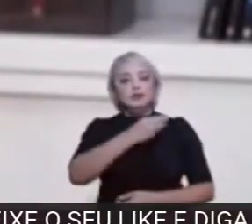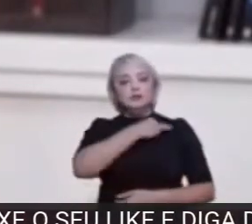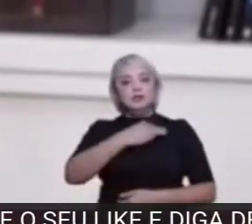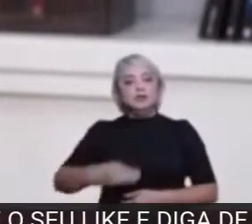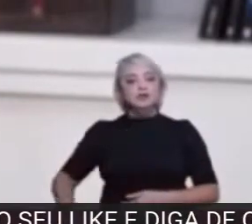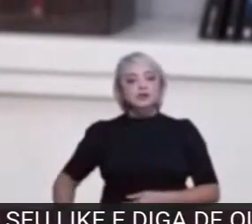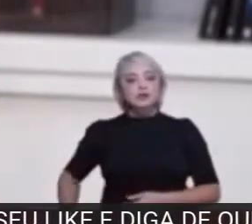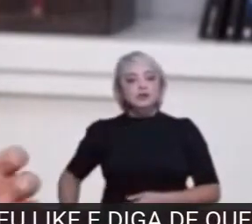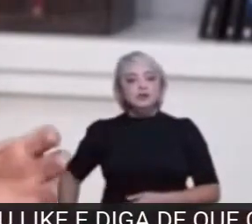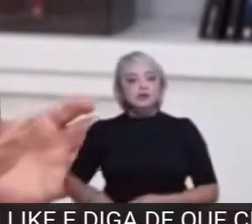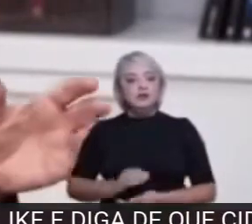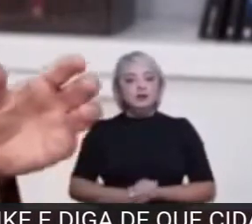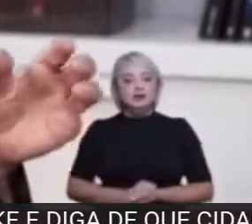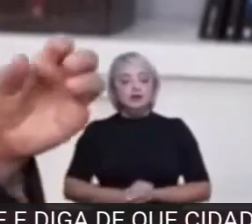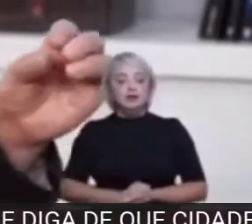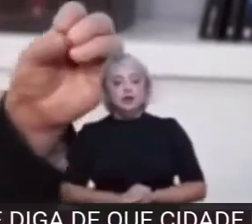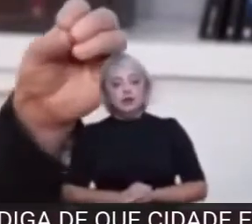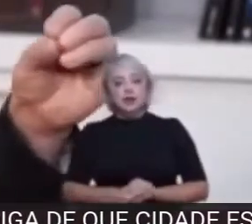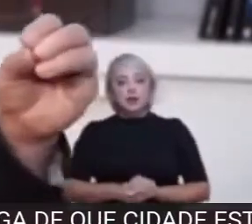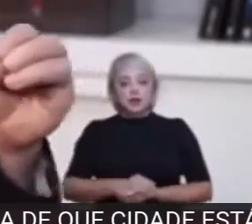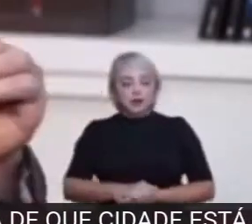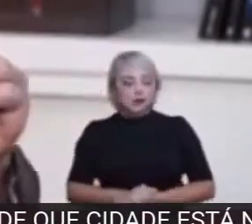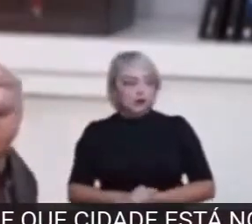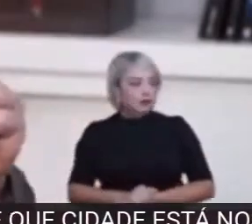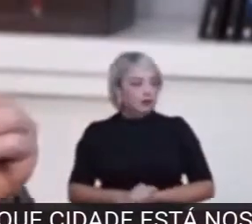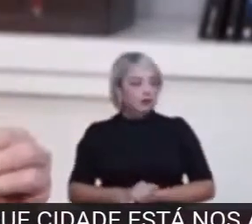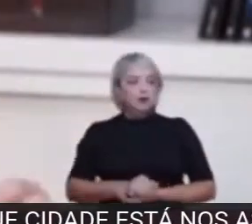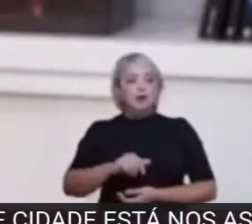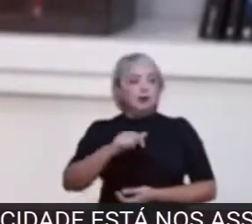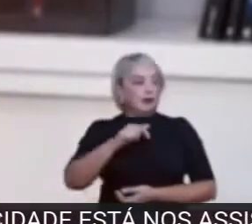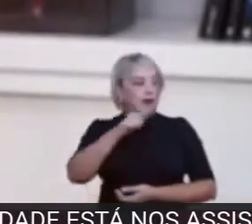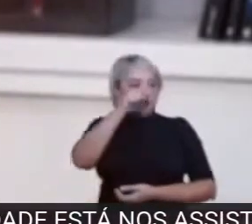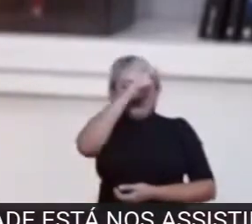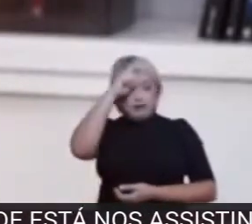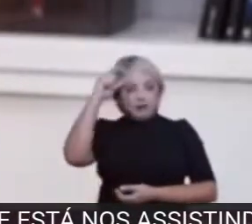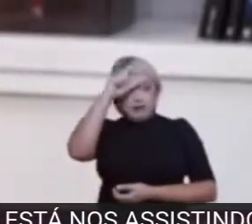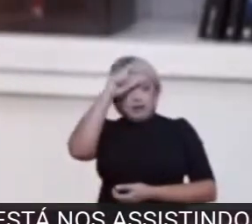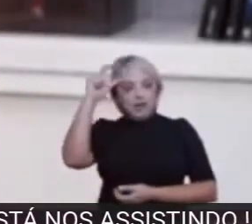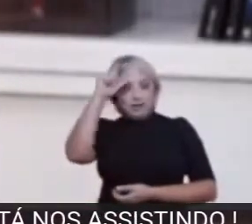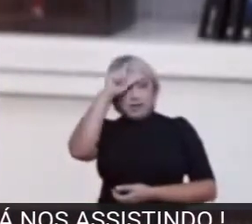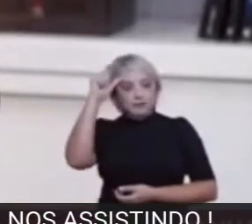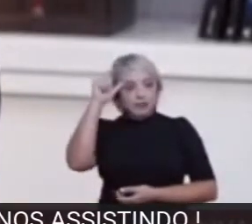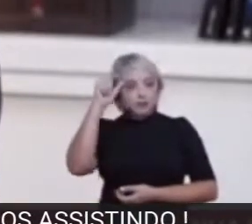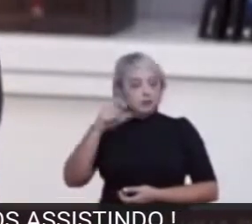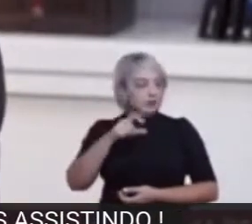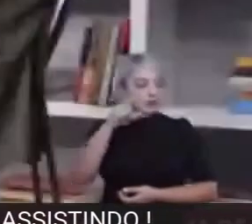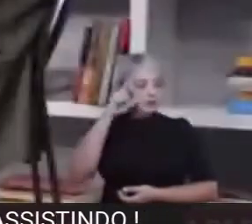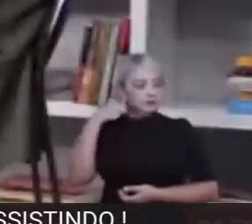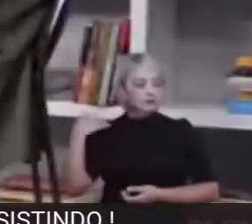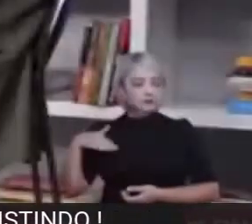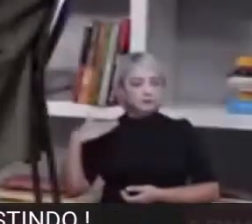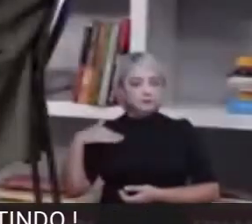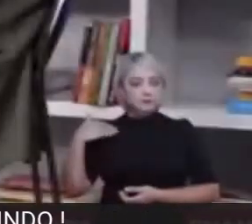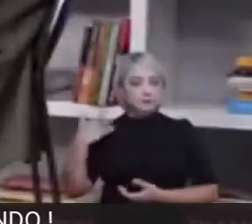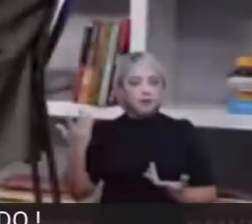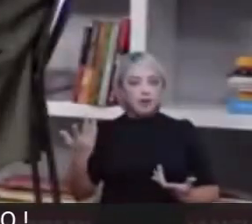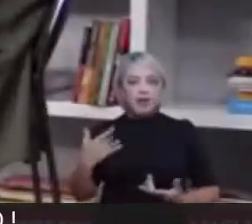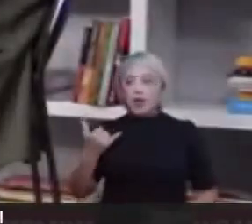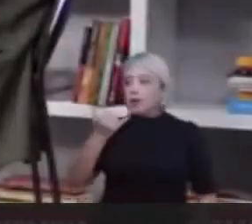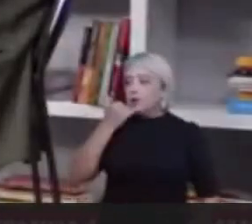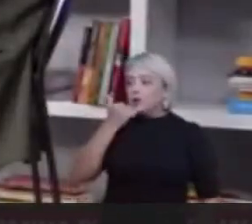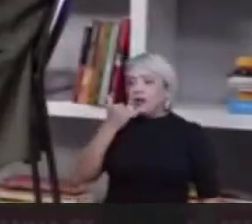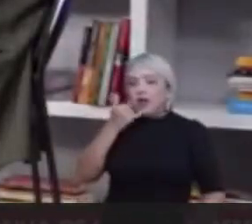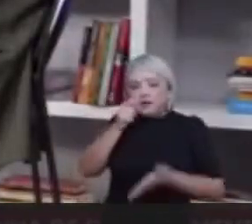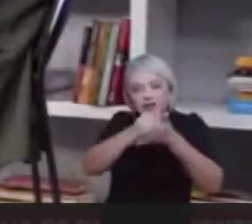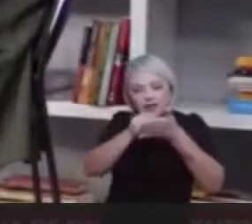Sabe, você lembra de gente tentando localizar, sabe, a fala do Jobim no celular, o que estava escrito no celular